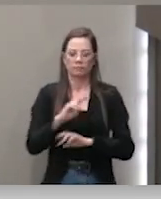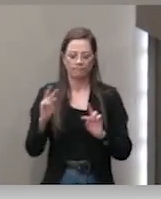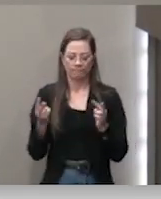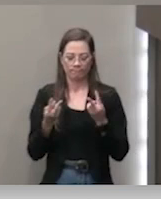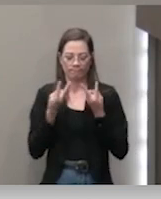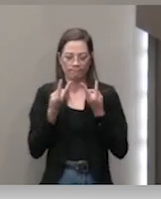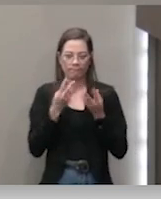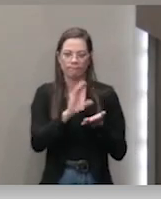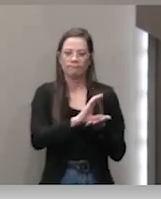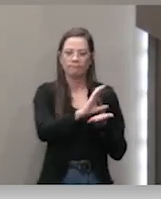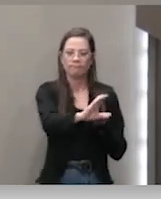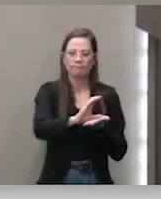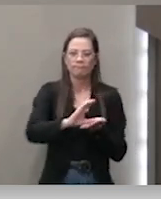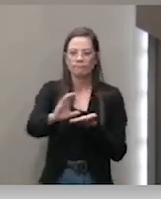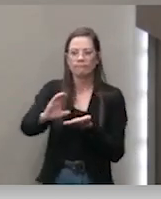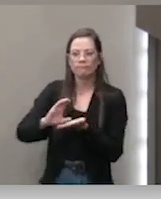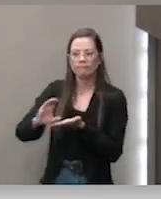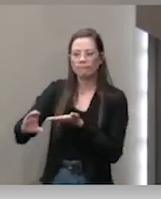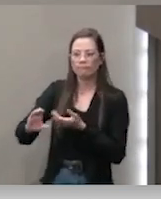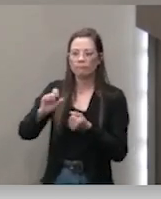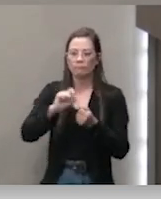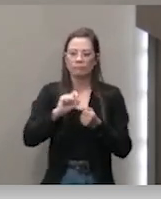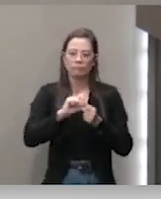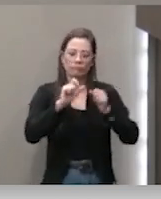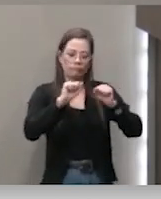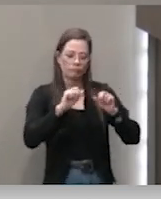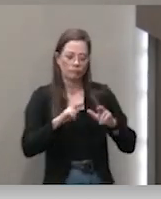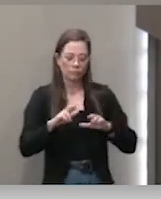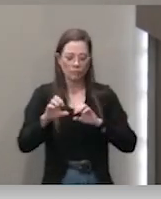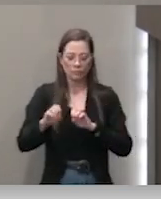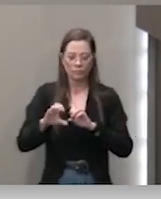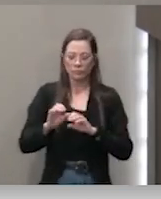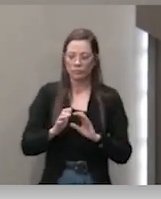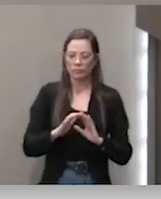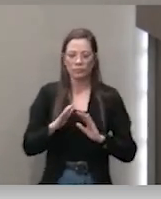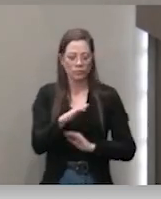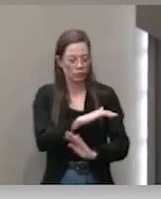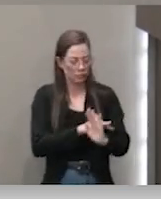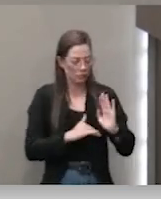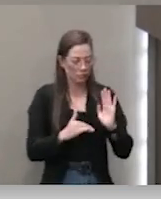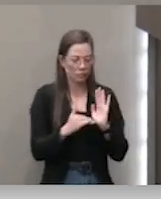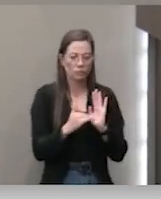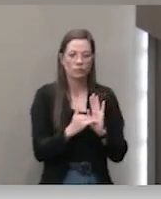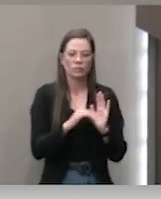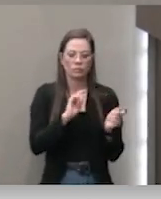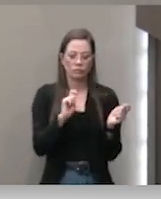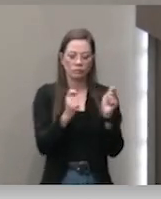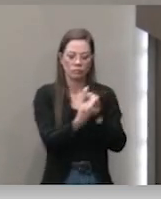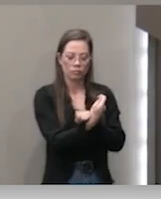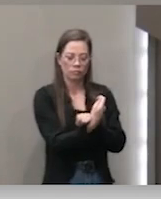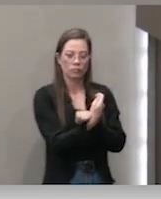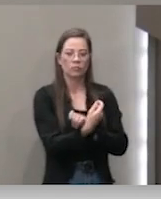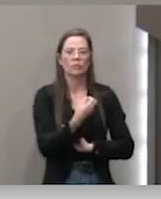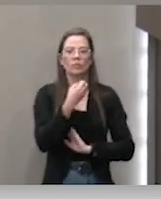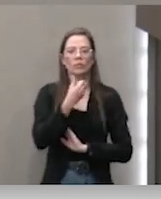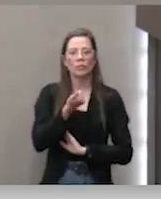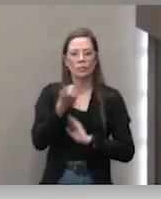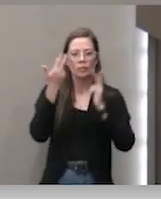aos investimentos que estão sendo feitos na área da educação, e todos convergem para o bem